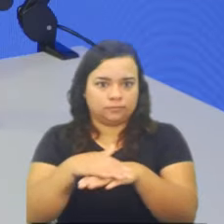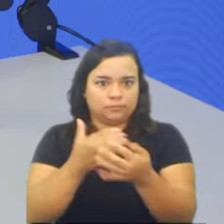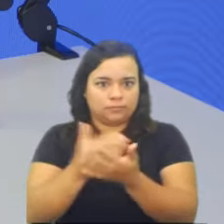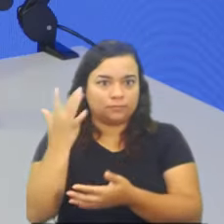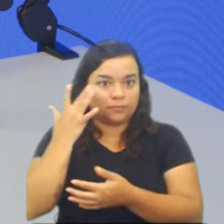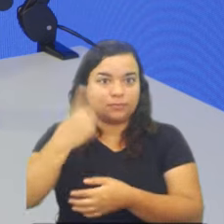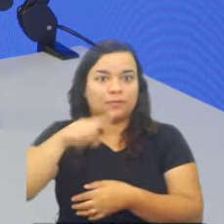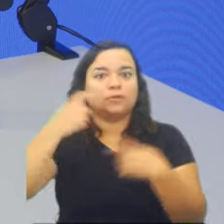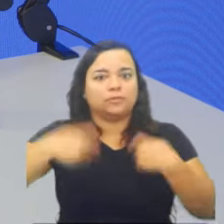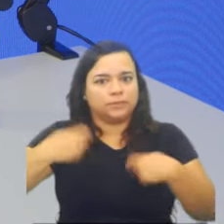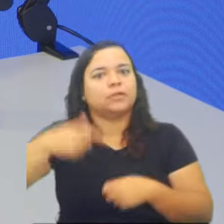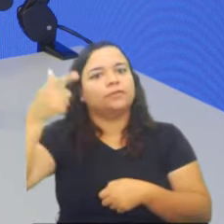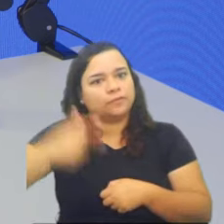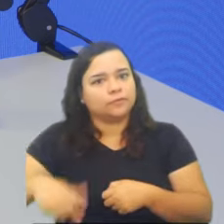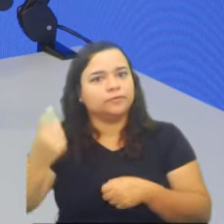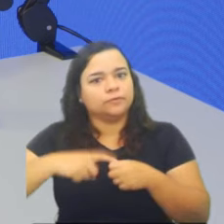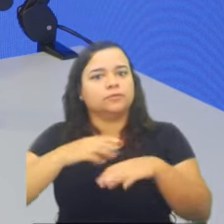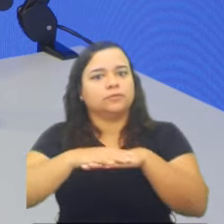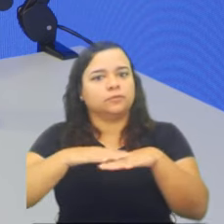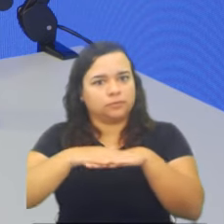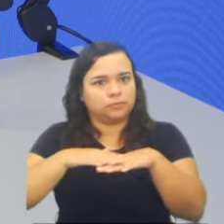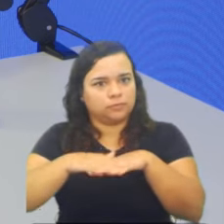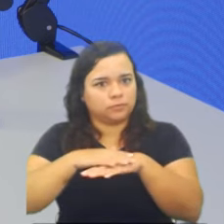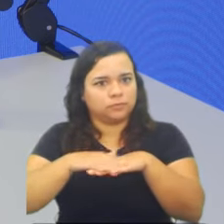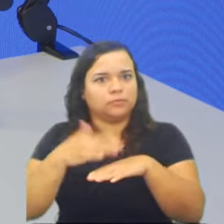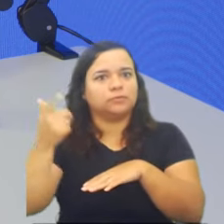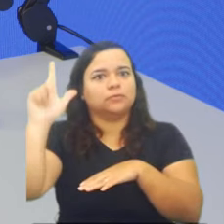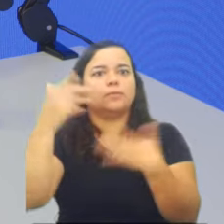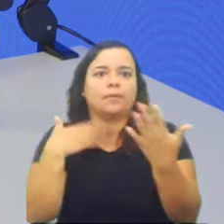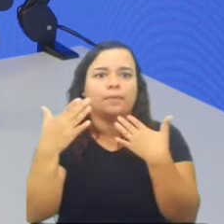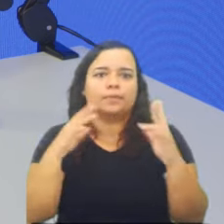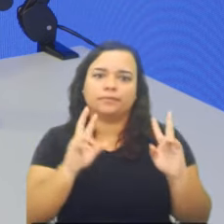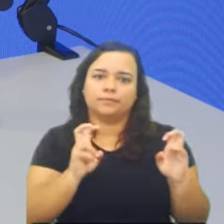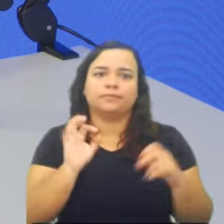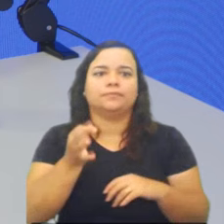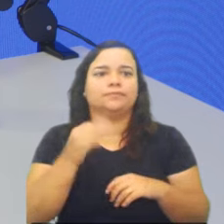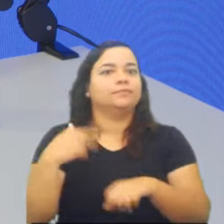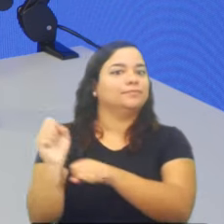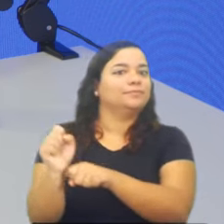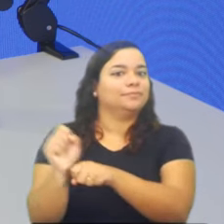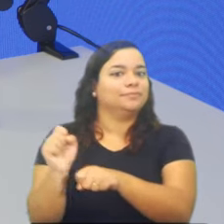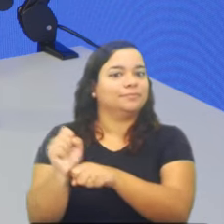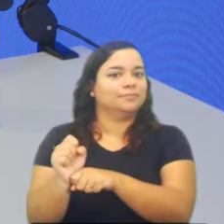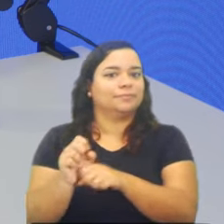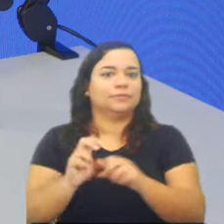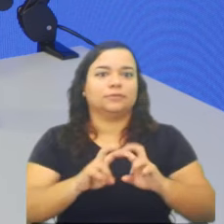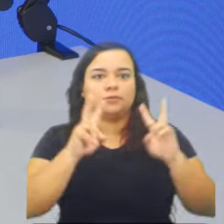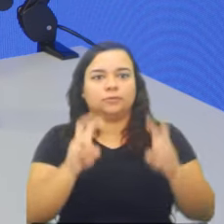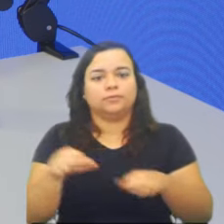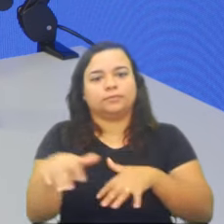conversa eu acho que a gente precisa retomar ainda aquela outra conversa que nós T esperando tô esperando